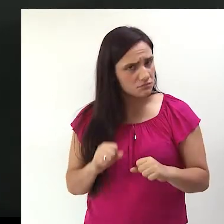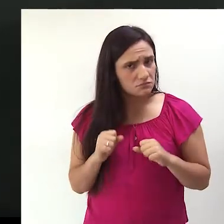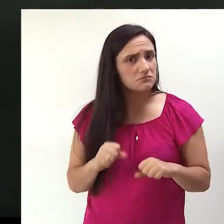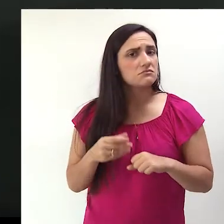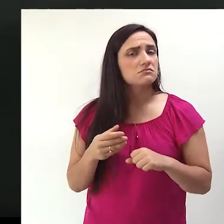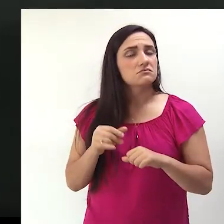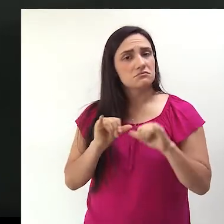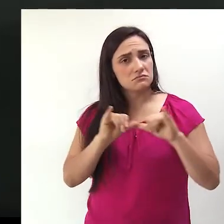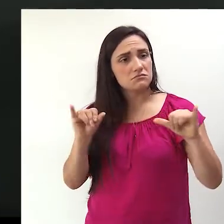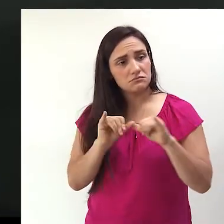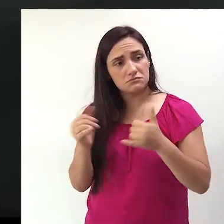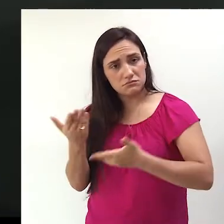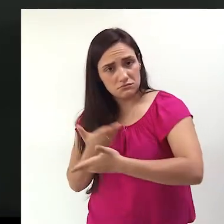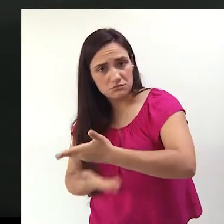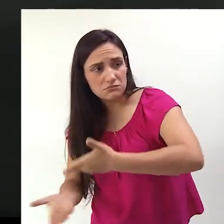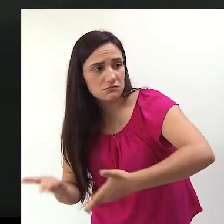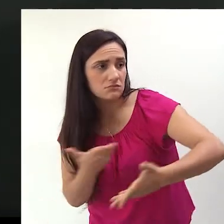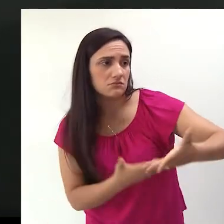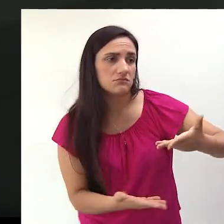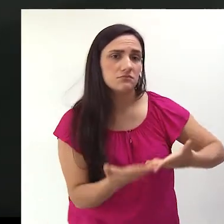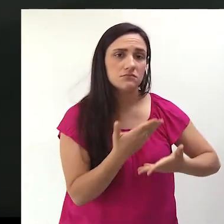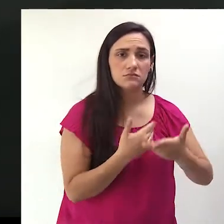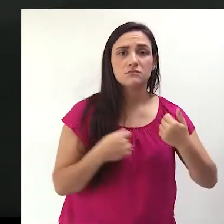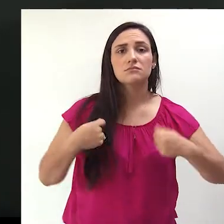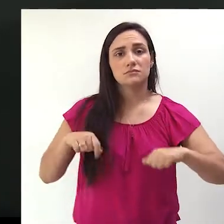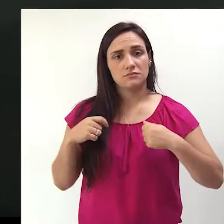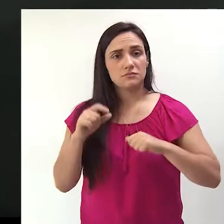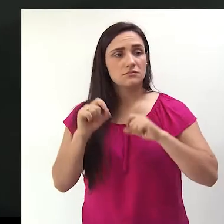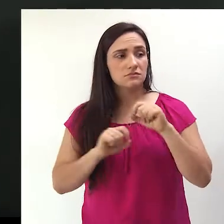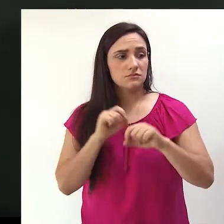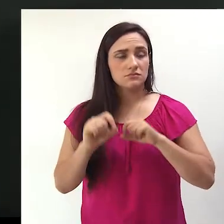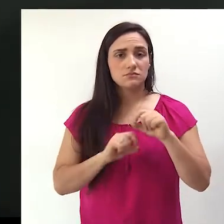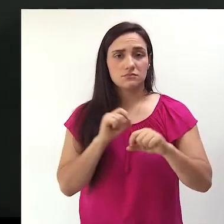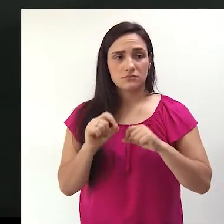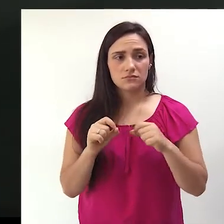nos trazer informações e nos pedir